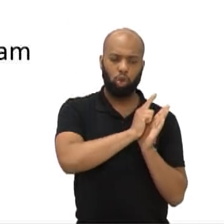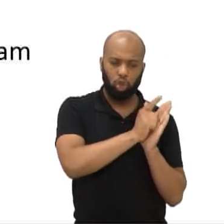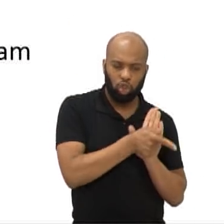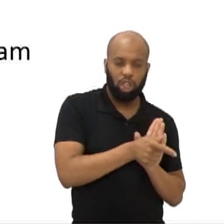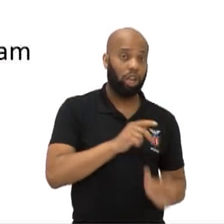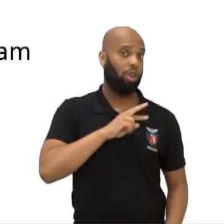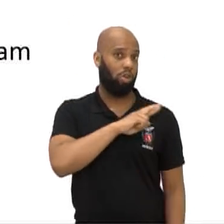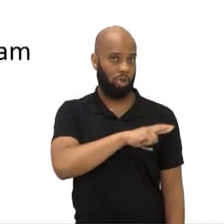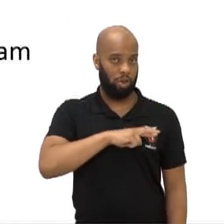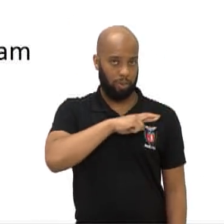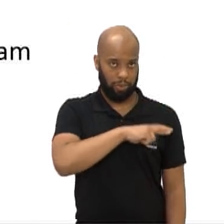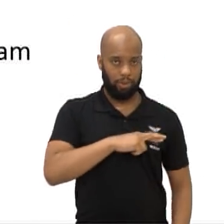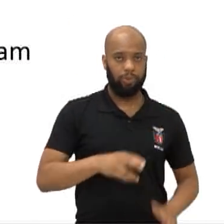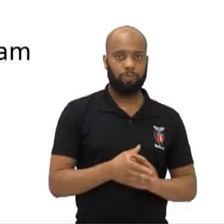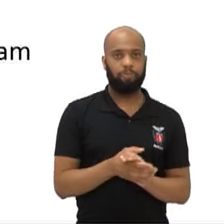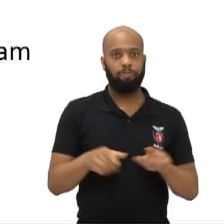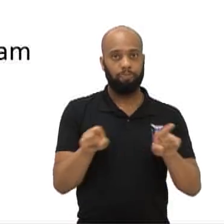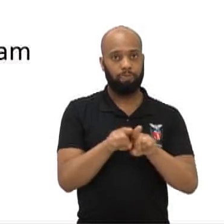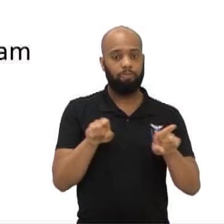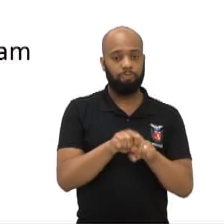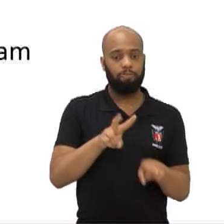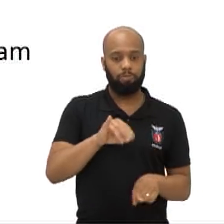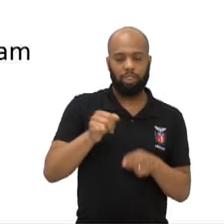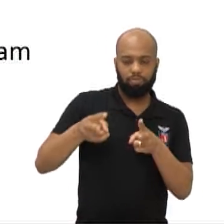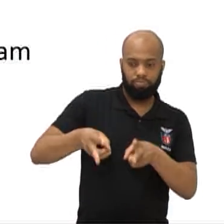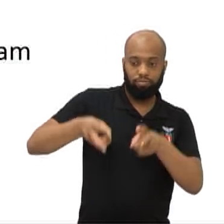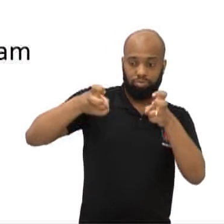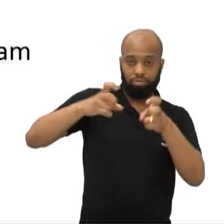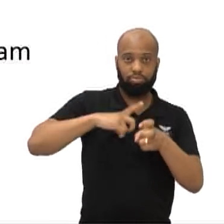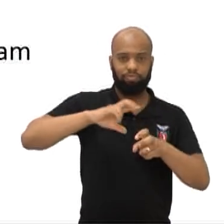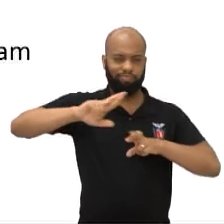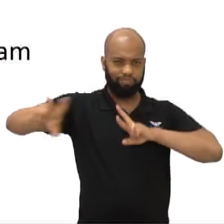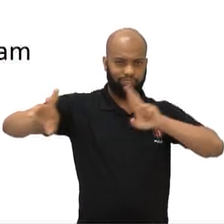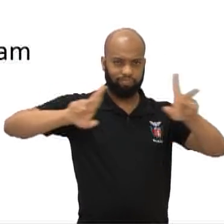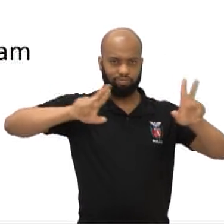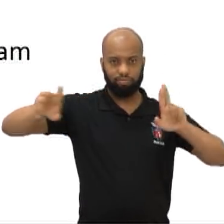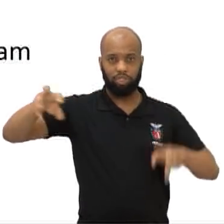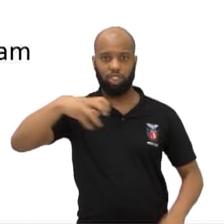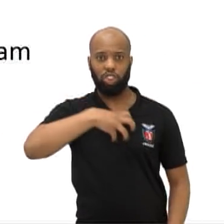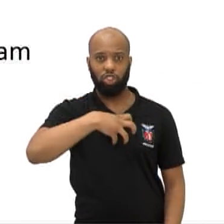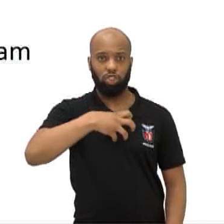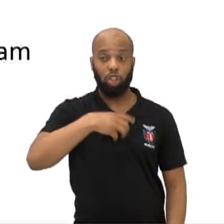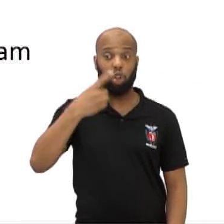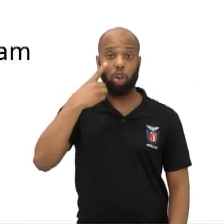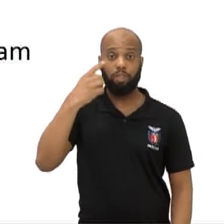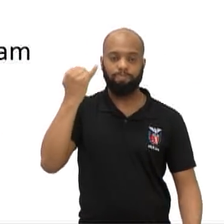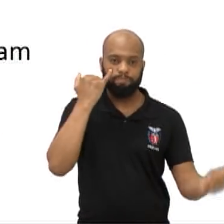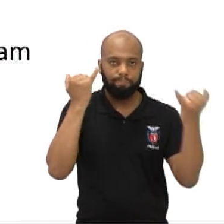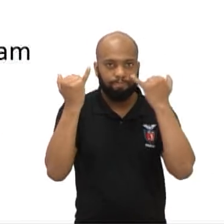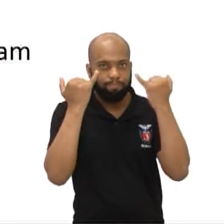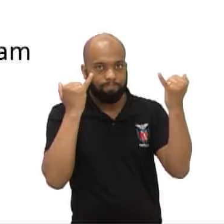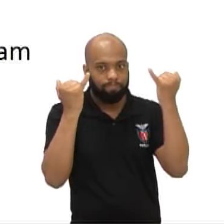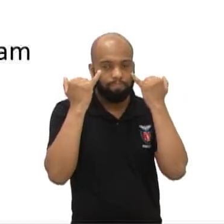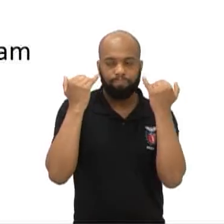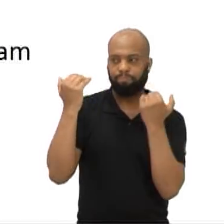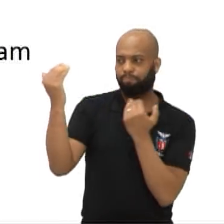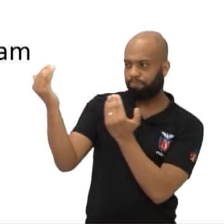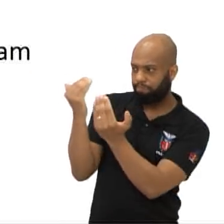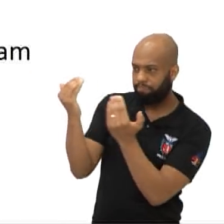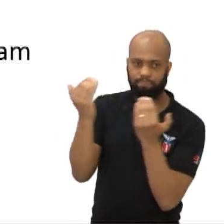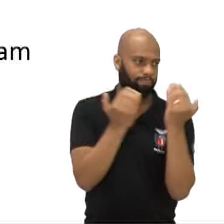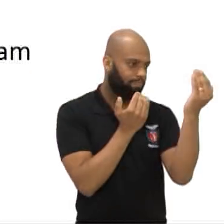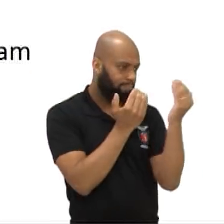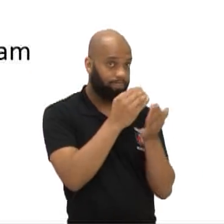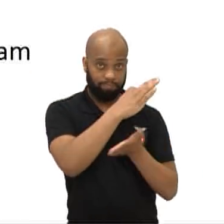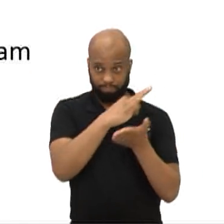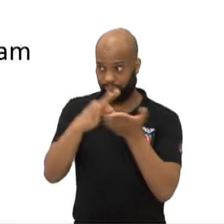intitulado romance. Vamos fazer o reconhecimento de diferentes formas de tratar uma informação na comparação de textos